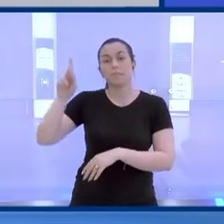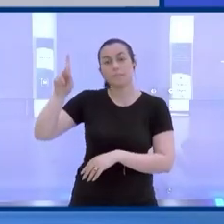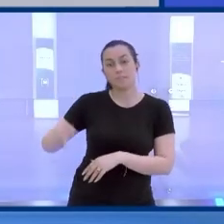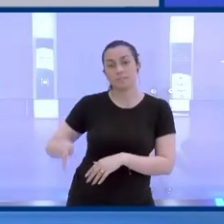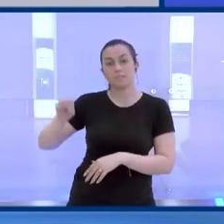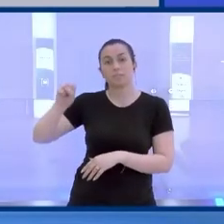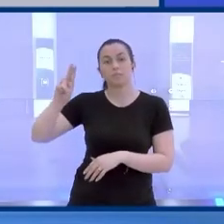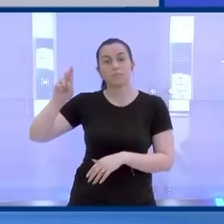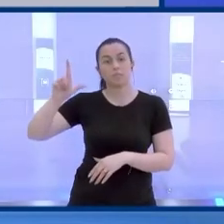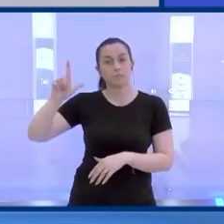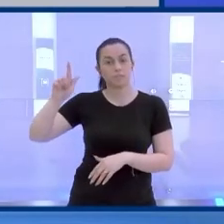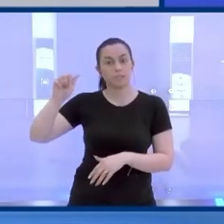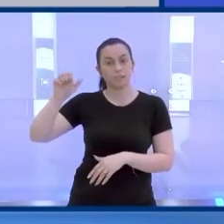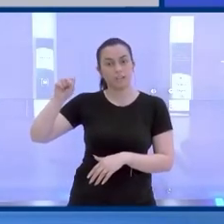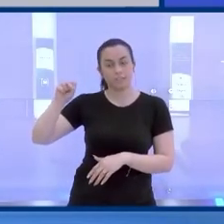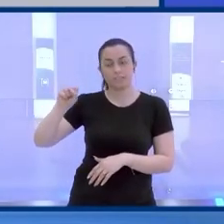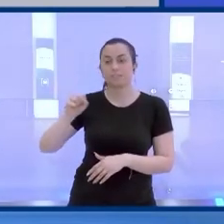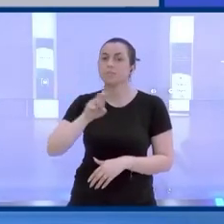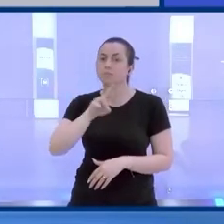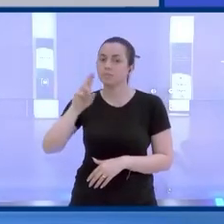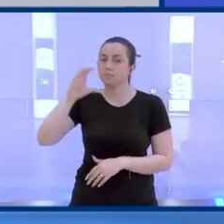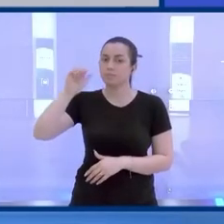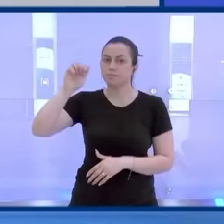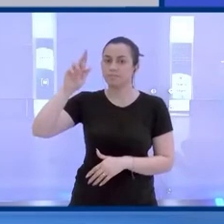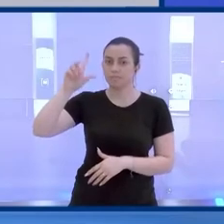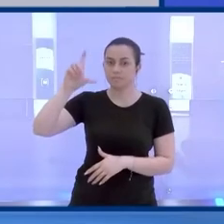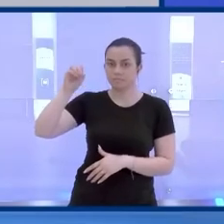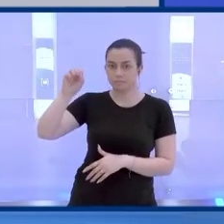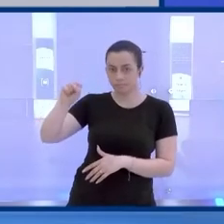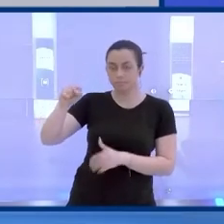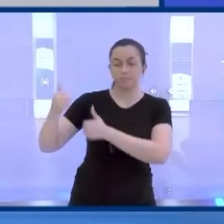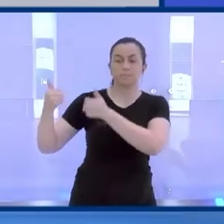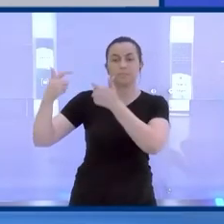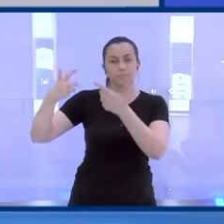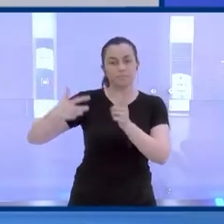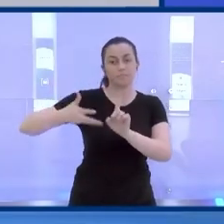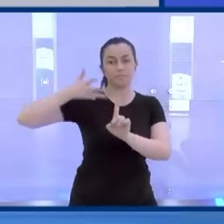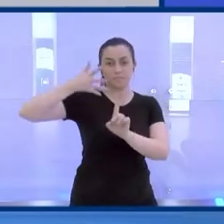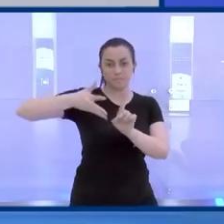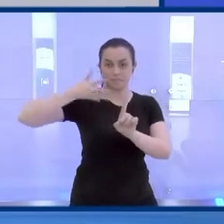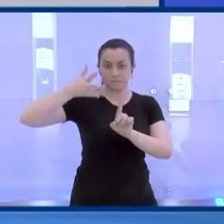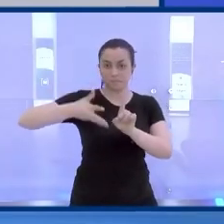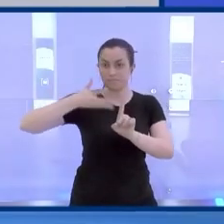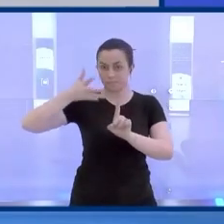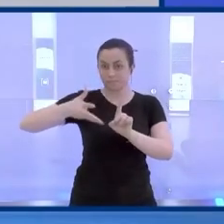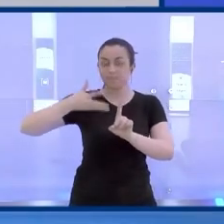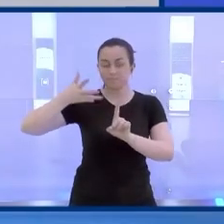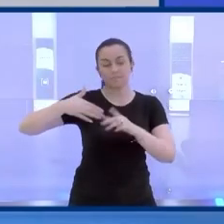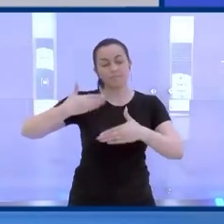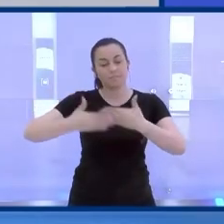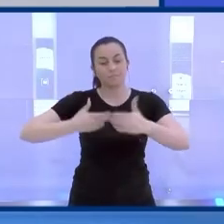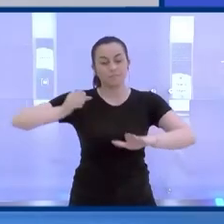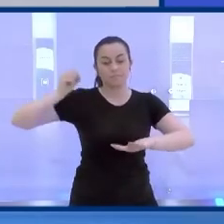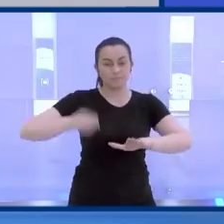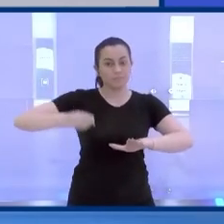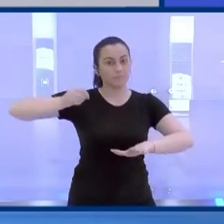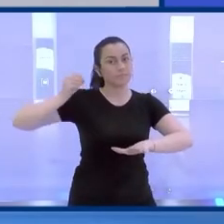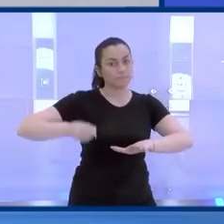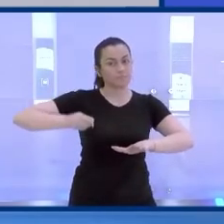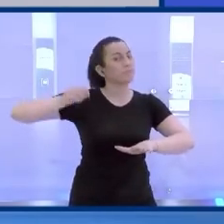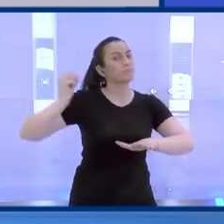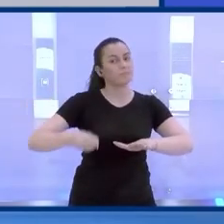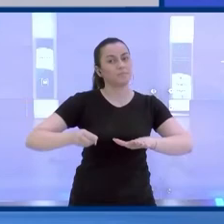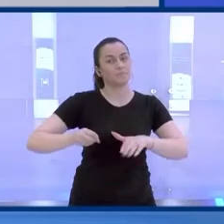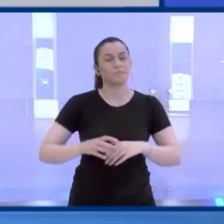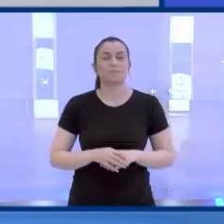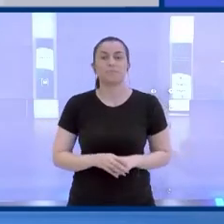Carlos Camargo de Colón. Ele fará o discurso e, posteriormente, a batida de martelo.